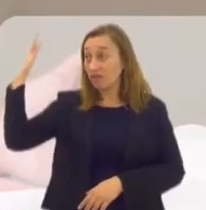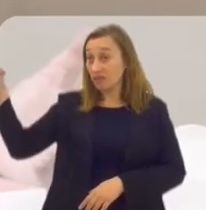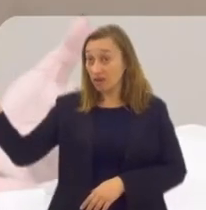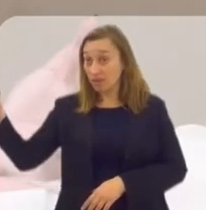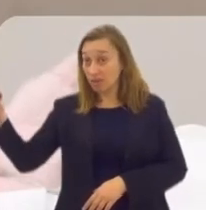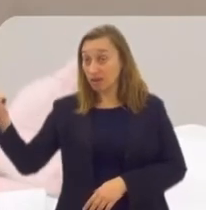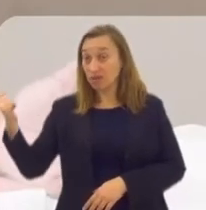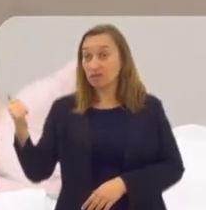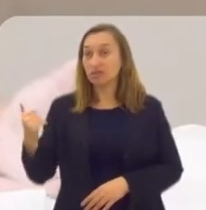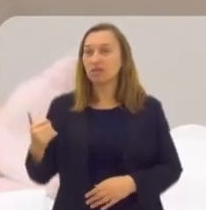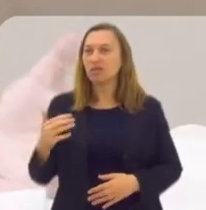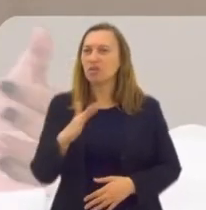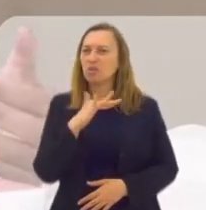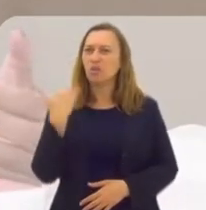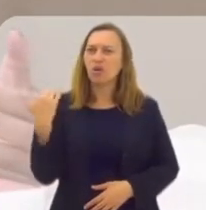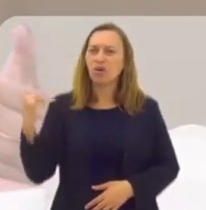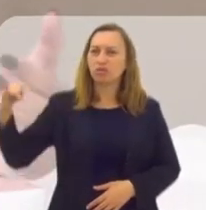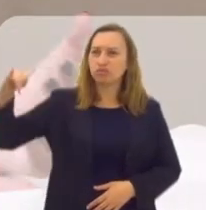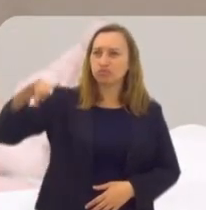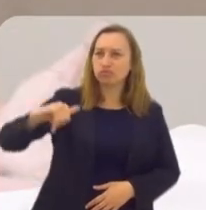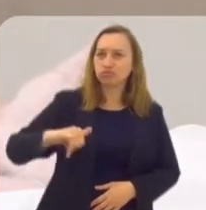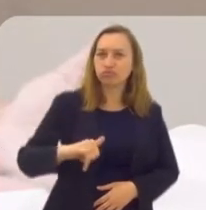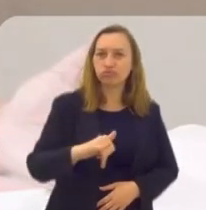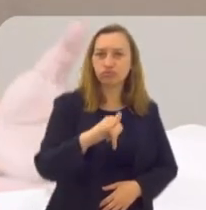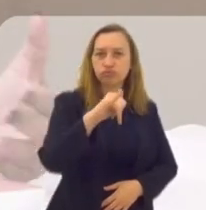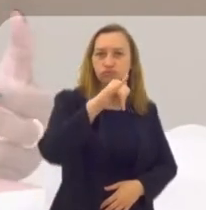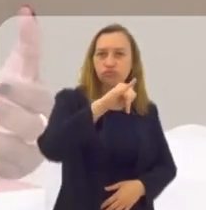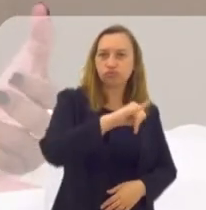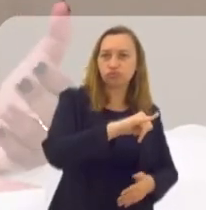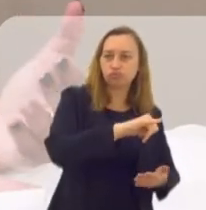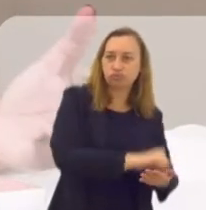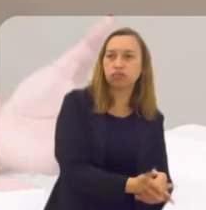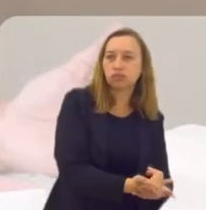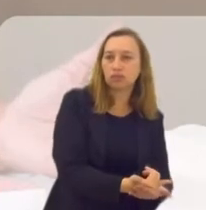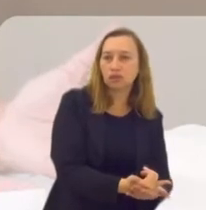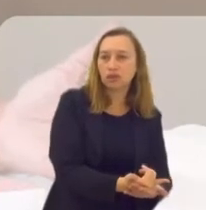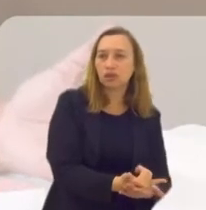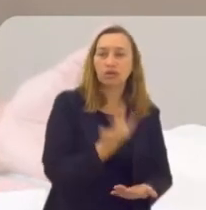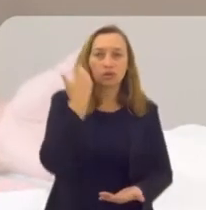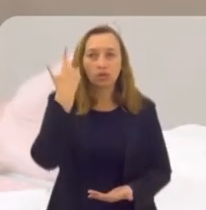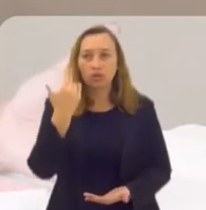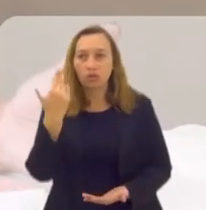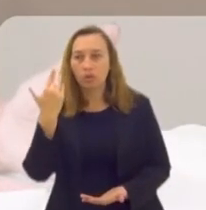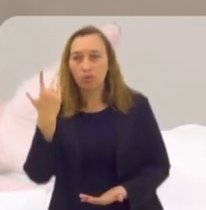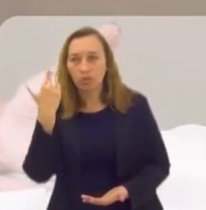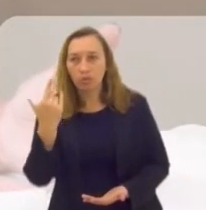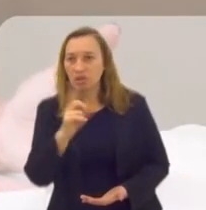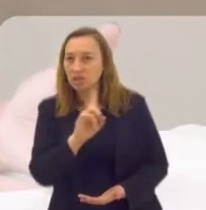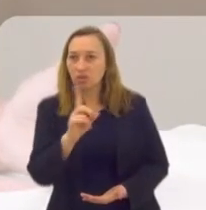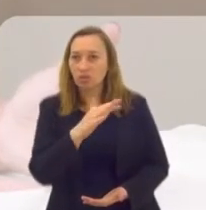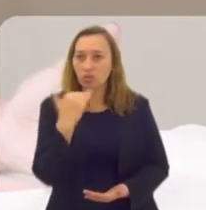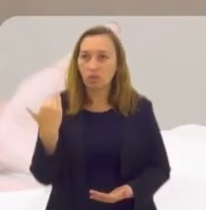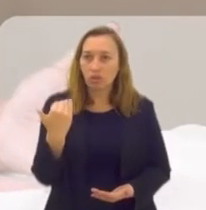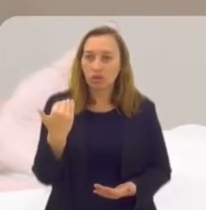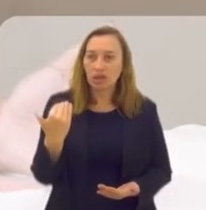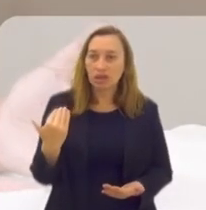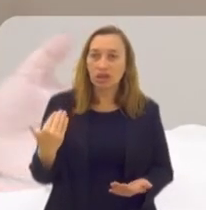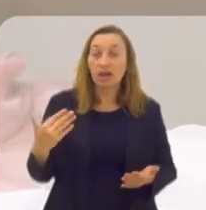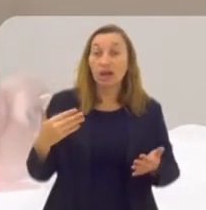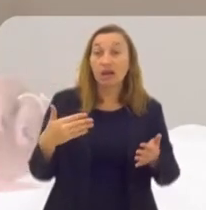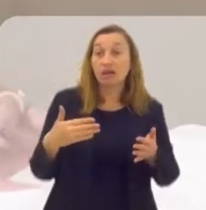sua vida, da sua carreira, que morre num acidente aéreo que normalmente não teria